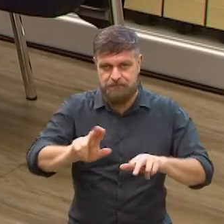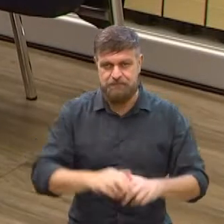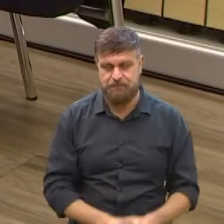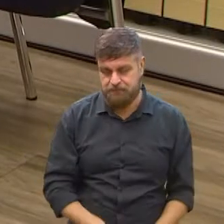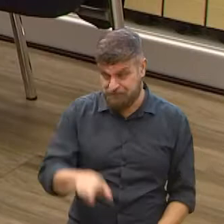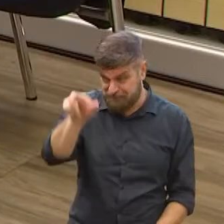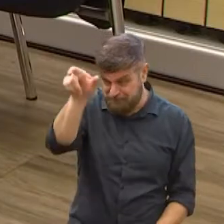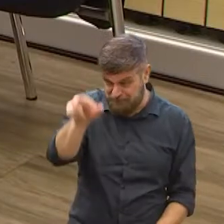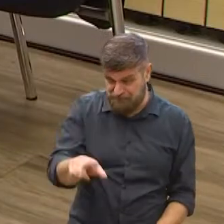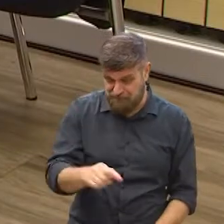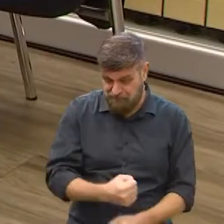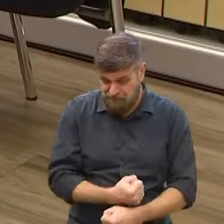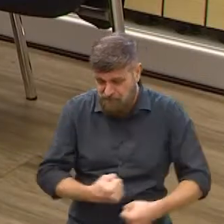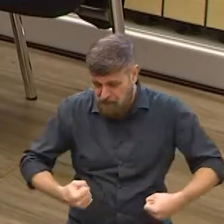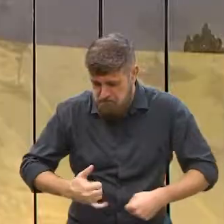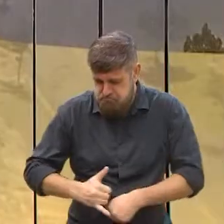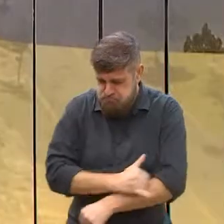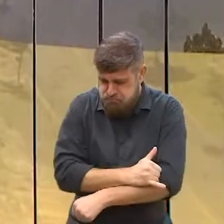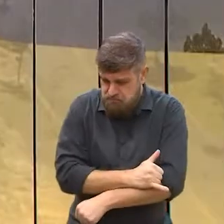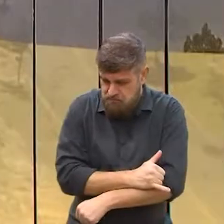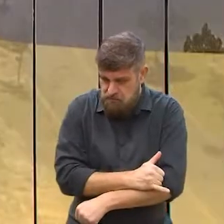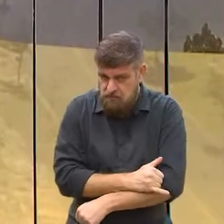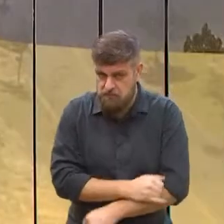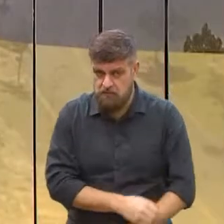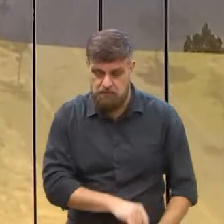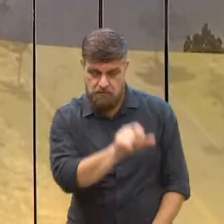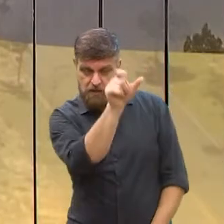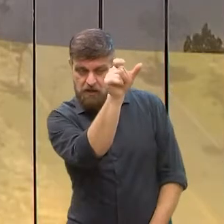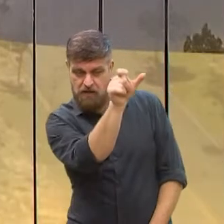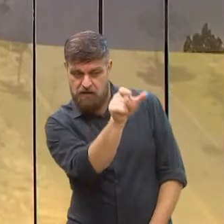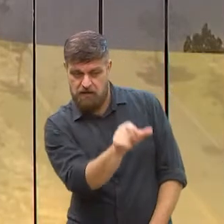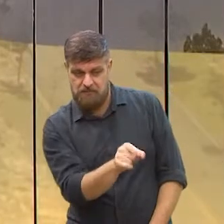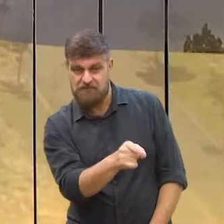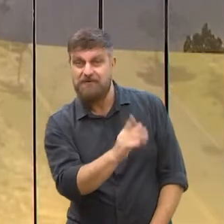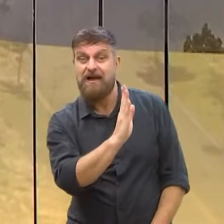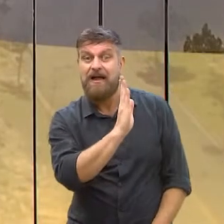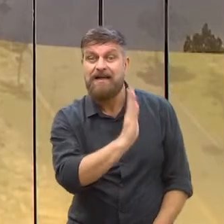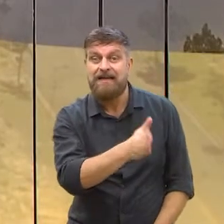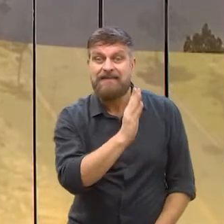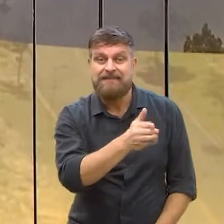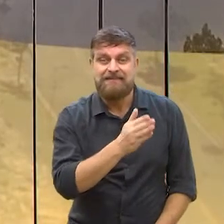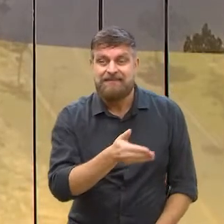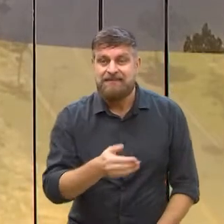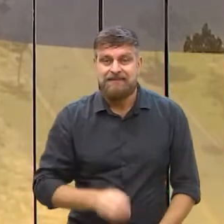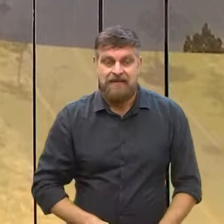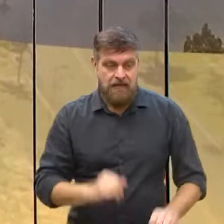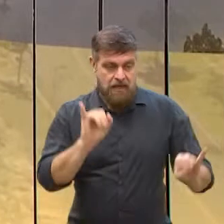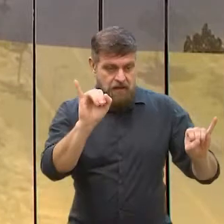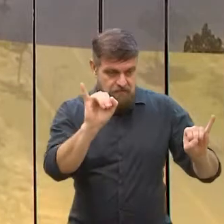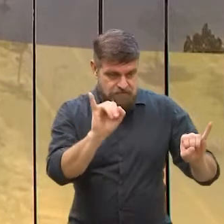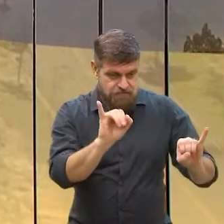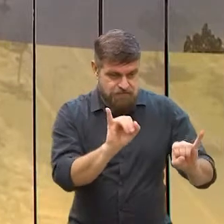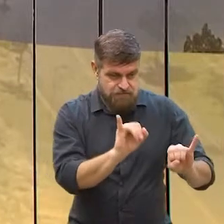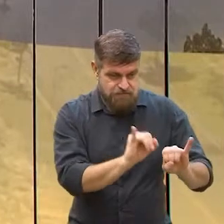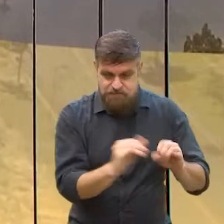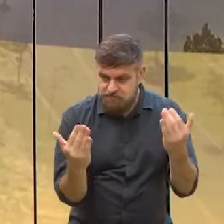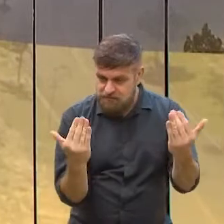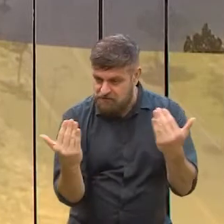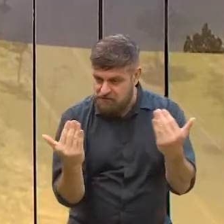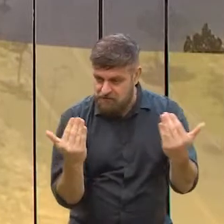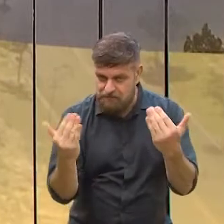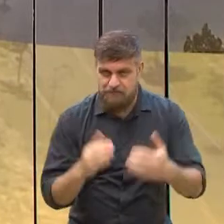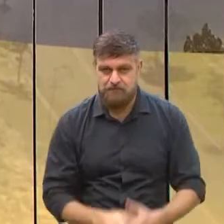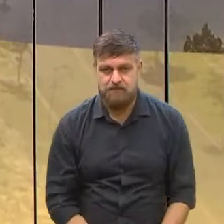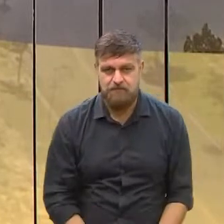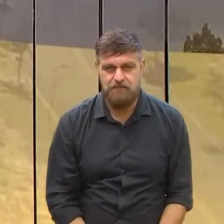pessoa obesa, daquela pessoa já sem a obesidade pela cirurgia. A cirurgia, apesar de ser uma coisa